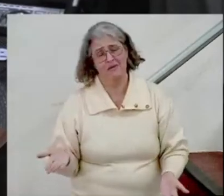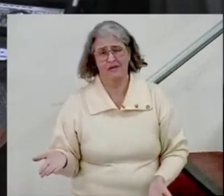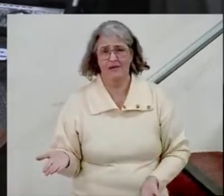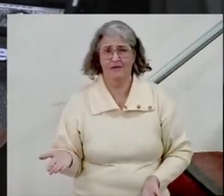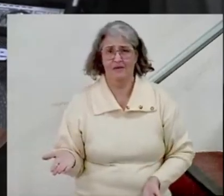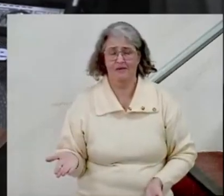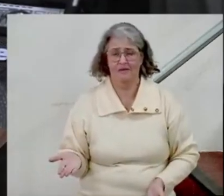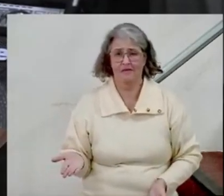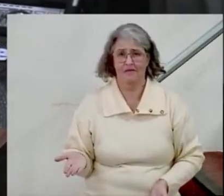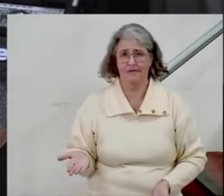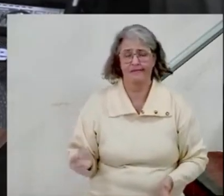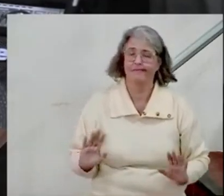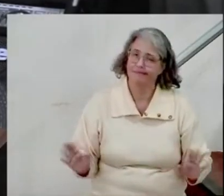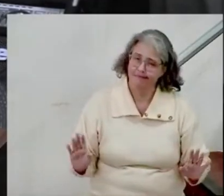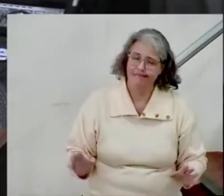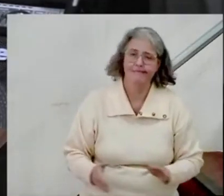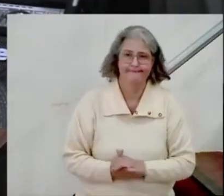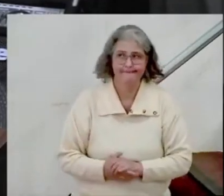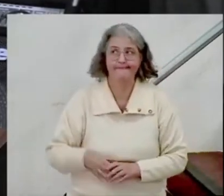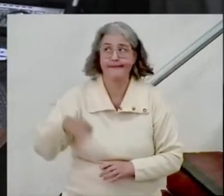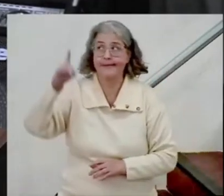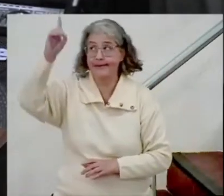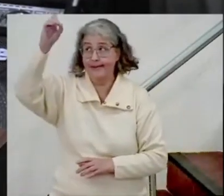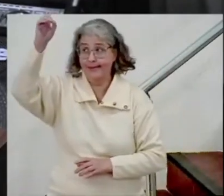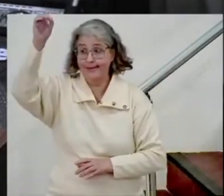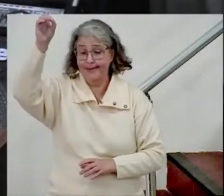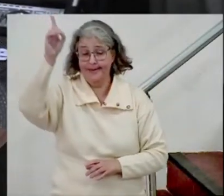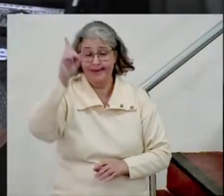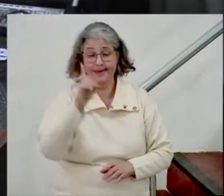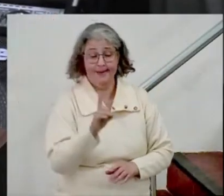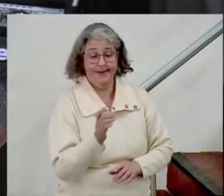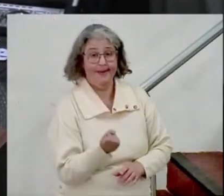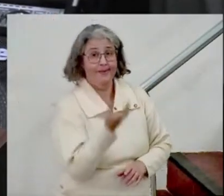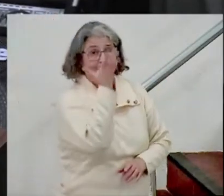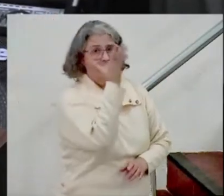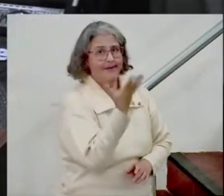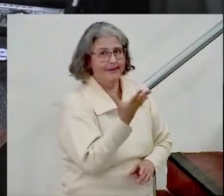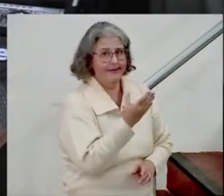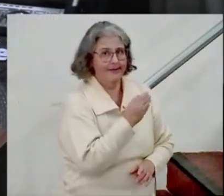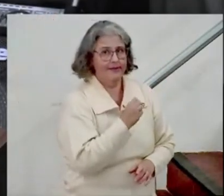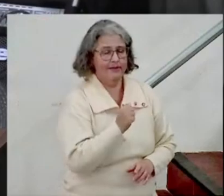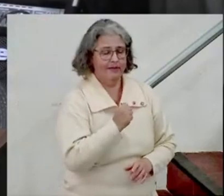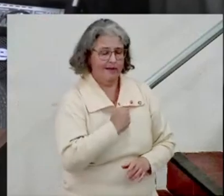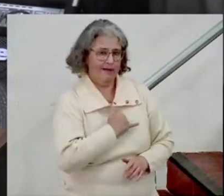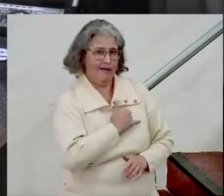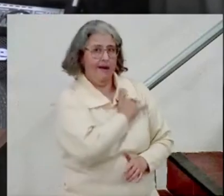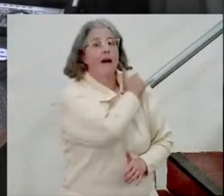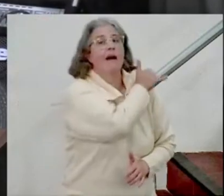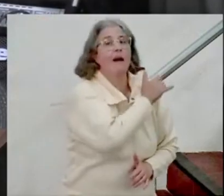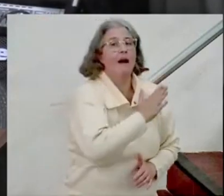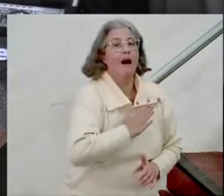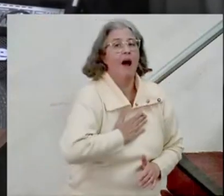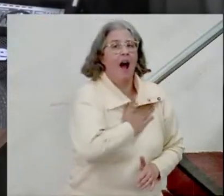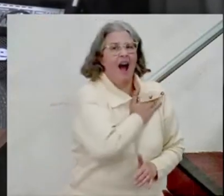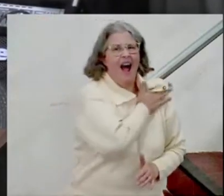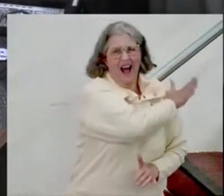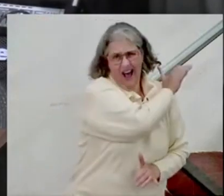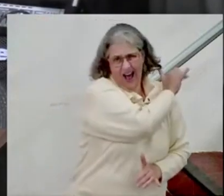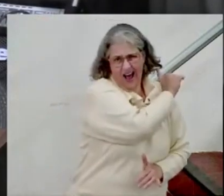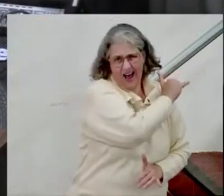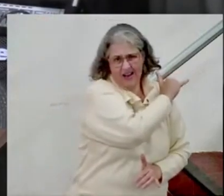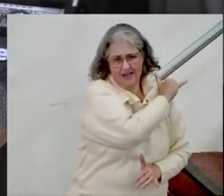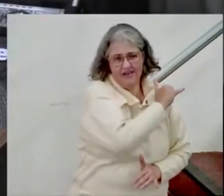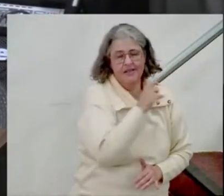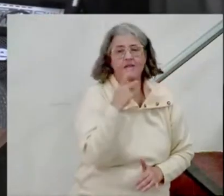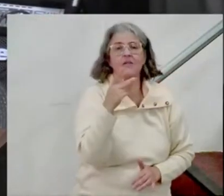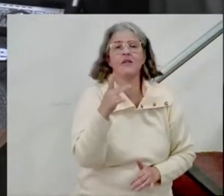E aí então é que Deus aparece a Acás na profecia de Isaías e diz assim: Acás, eu estou